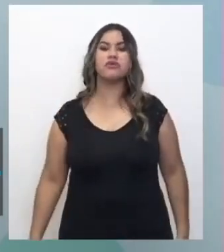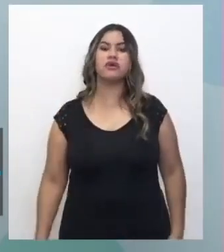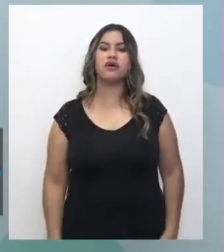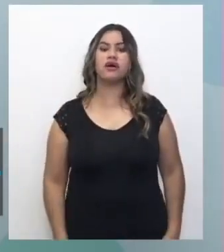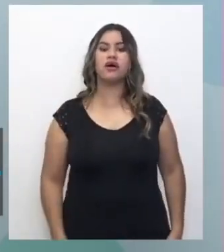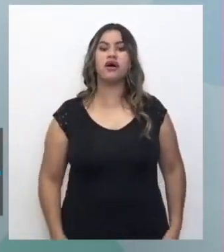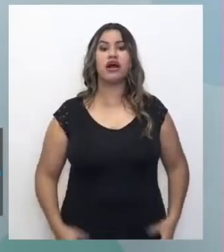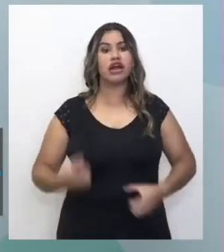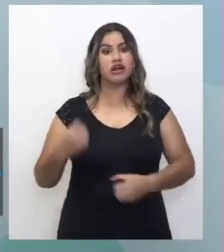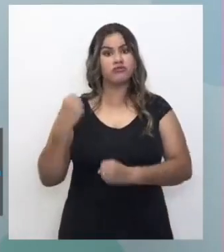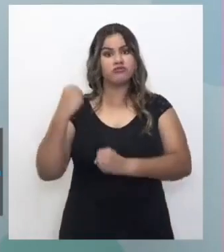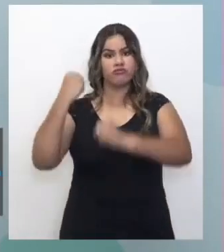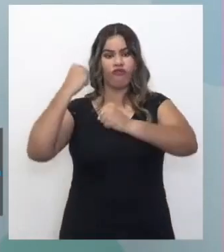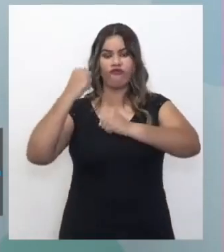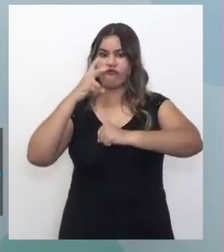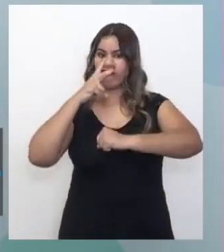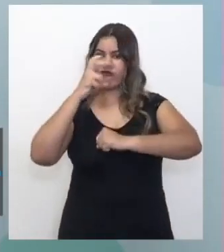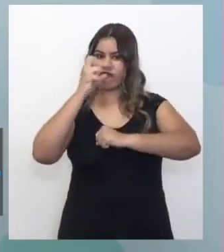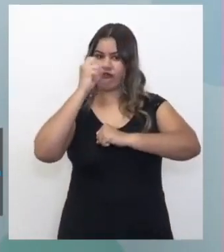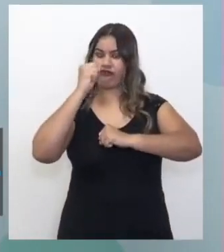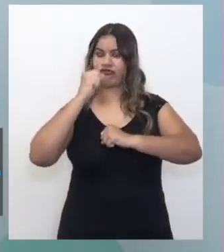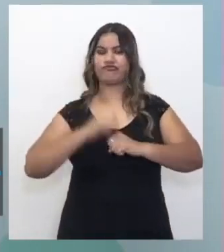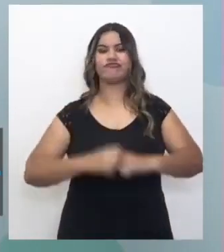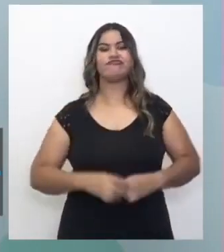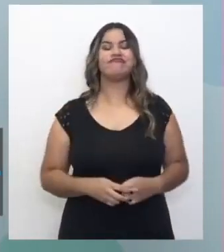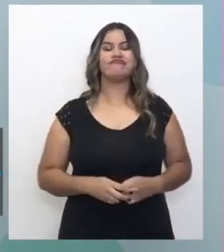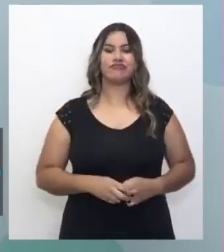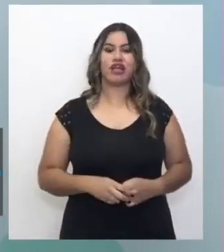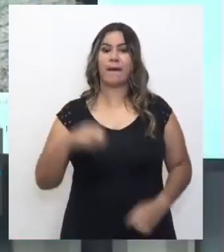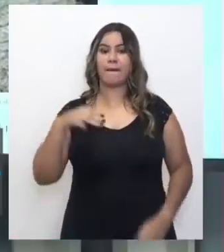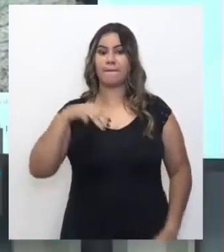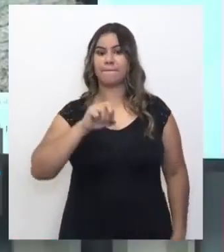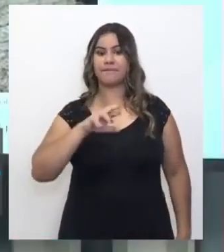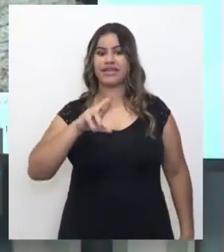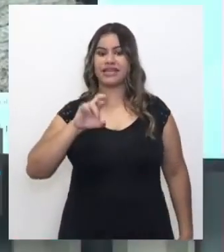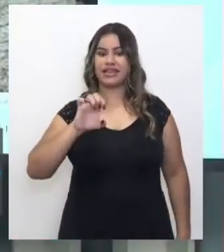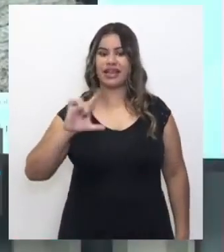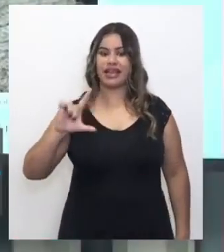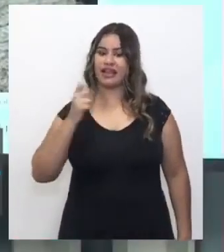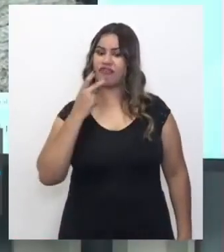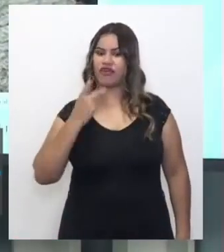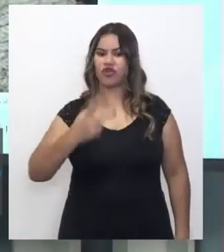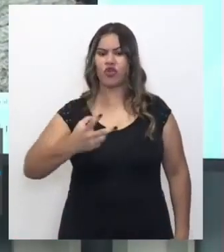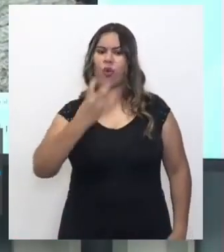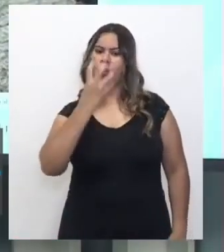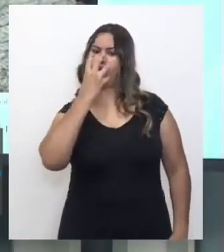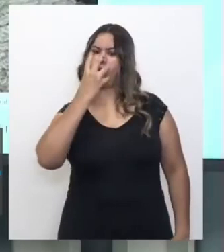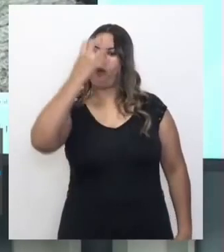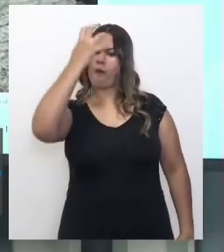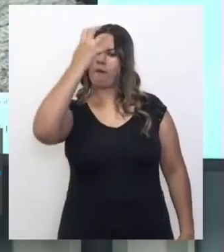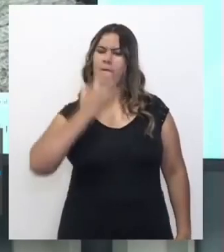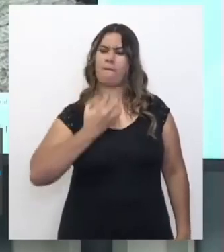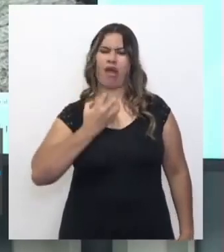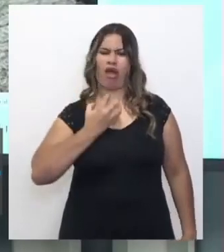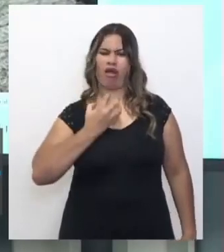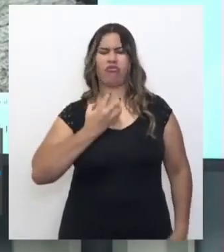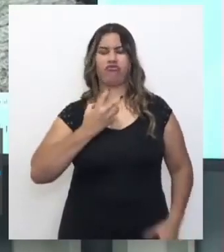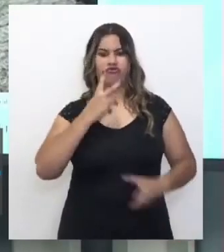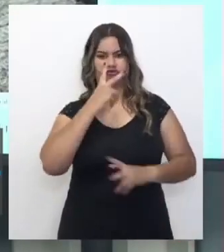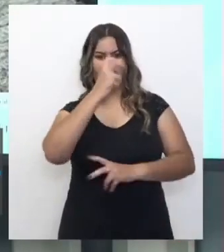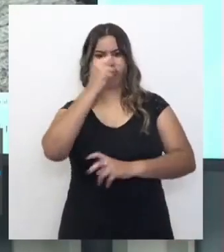Grande, forte e viril. É isso aí. A aluna Mirelle, né, colocou um cão bravo, forte e